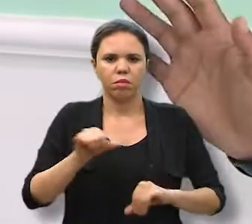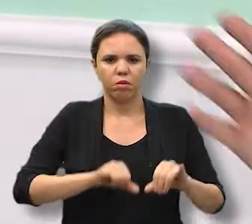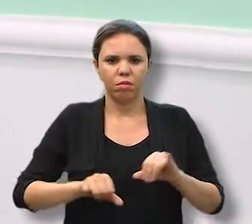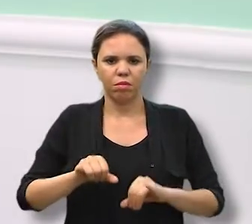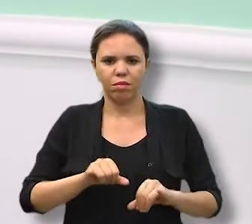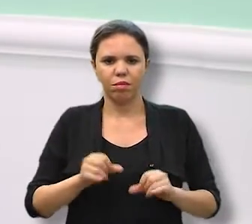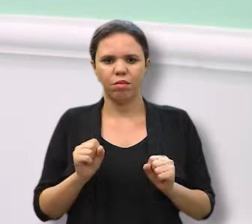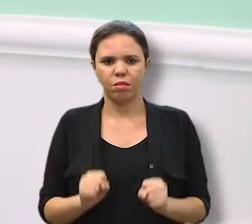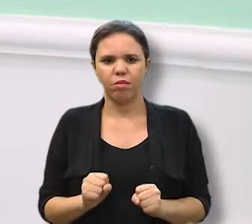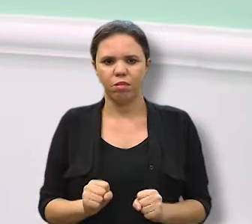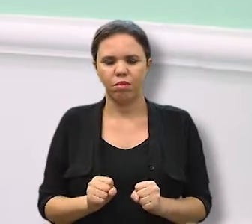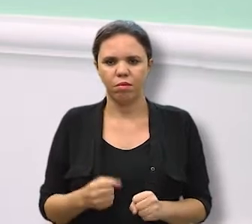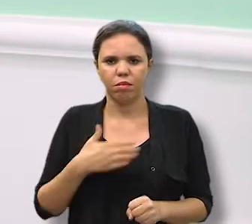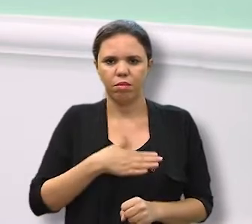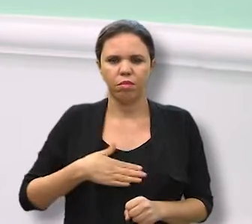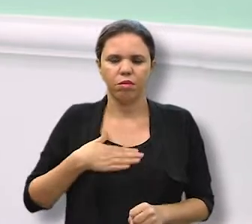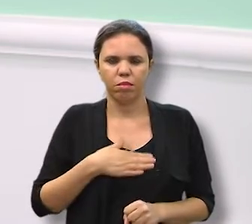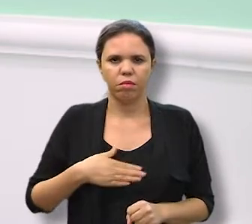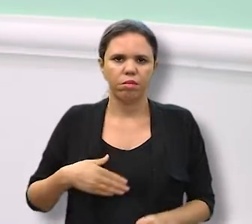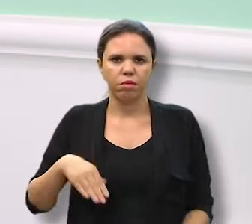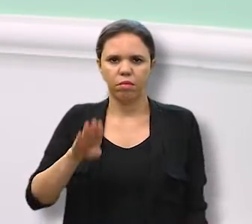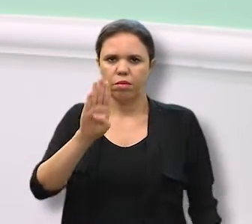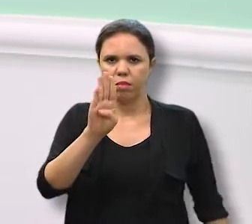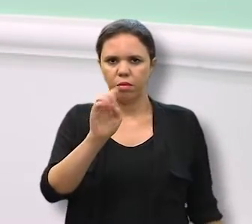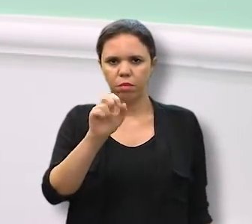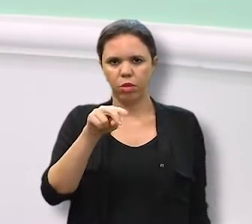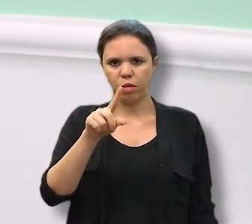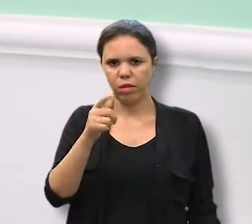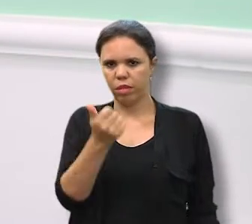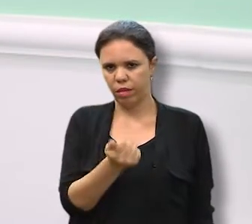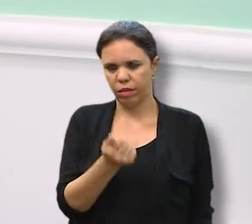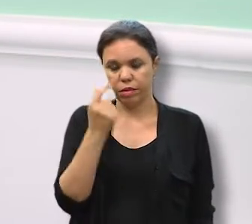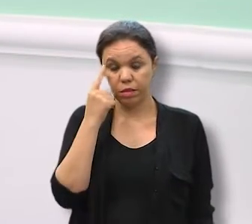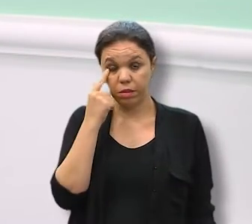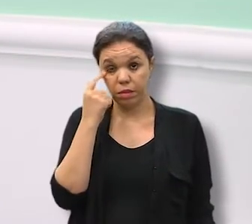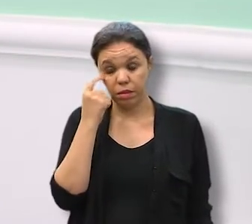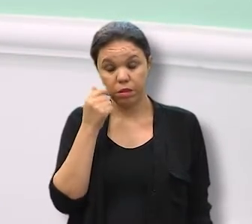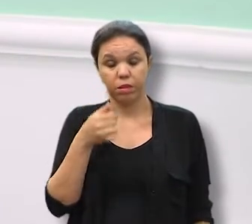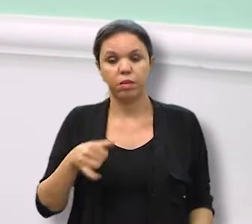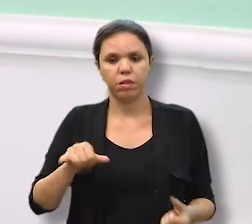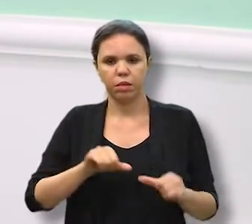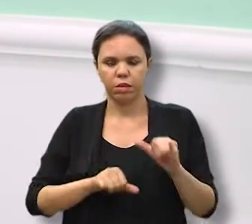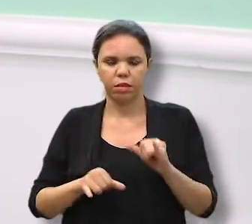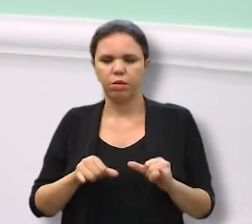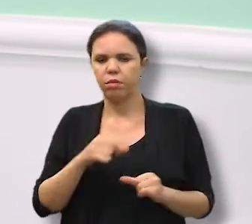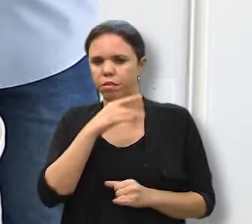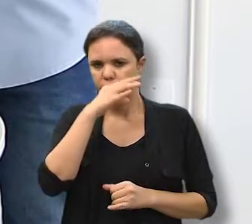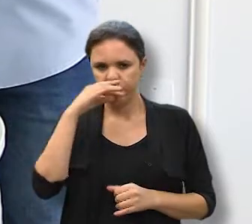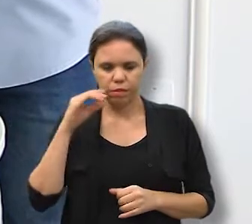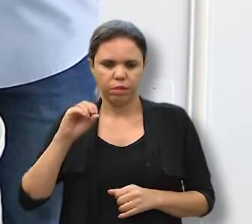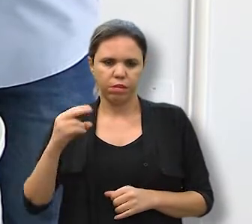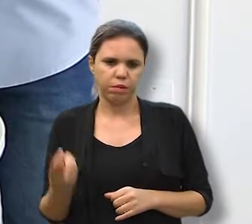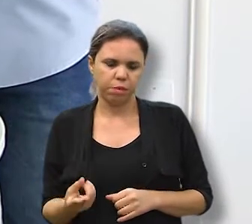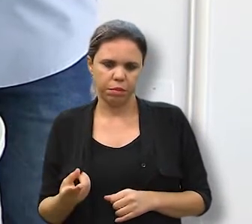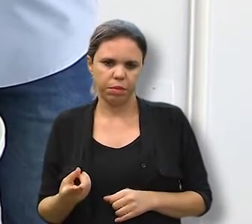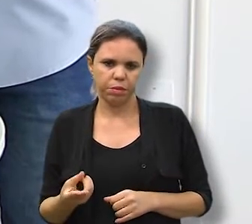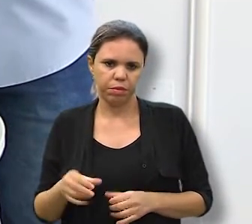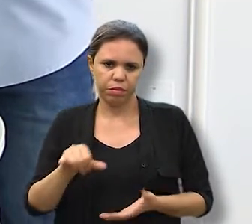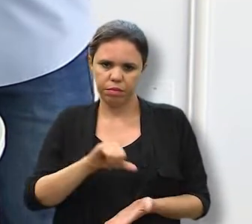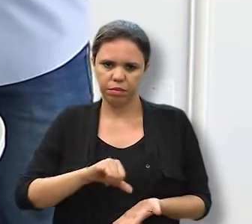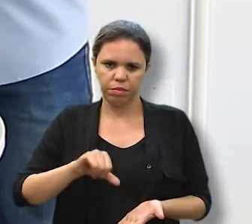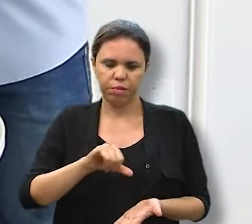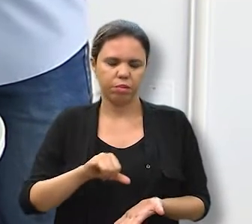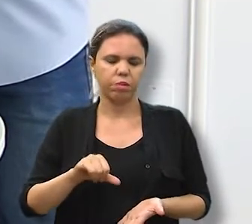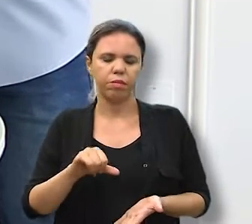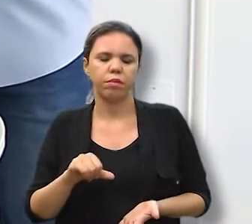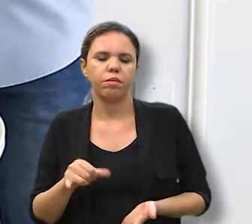pode? Pode. Pra quem gosta de baunilha, você pode colocar tanto a baunilha em fava, né? ou a essência, como você encontra em